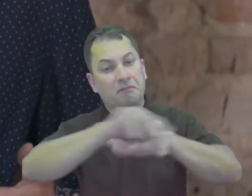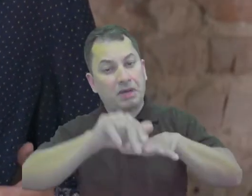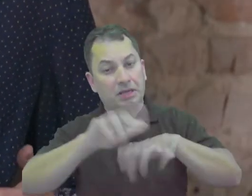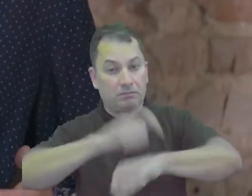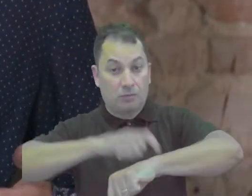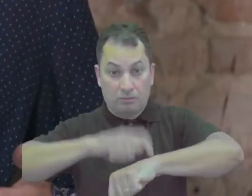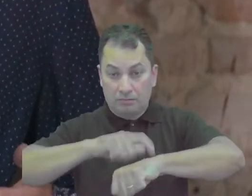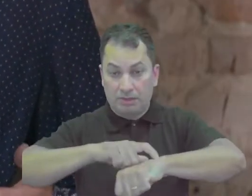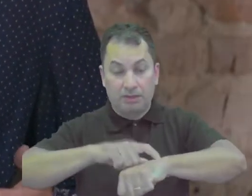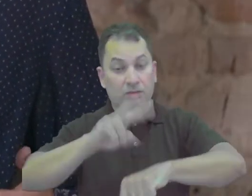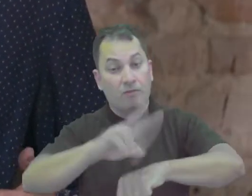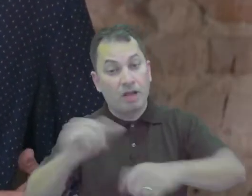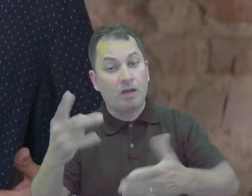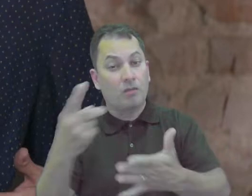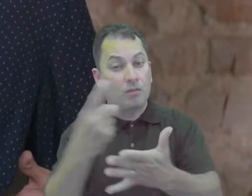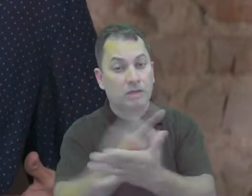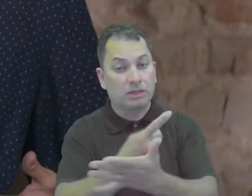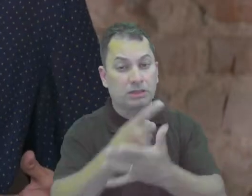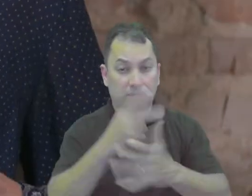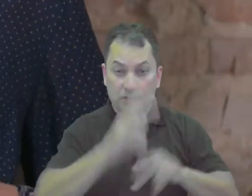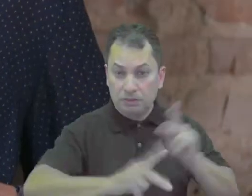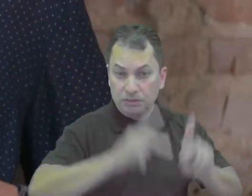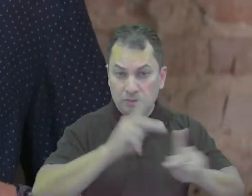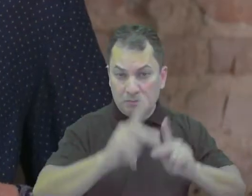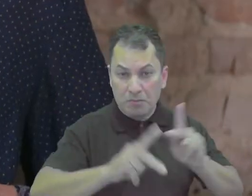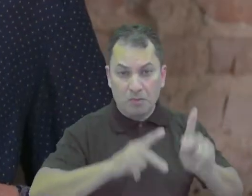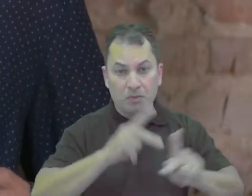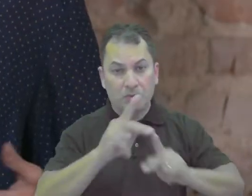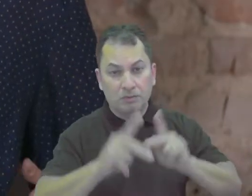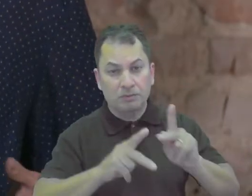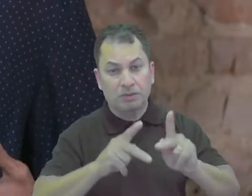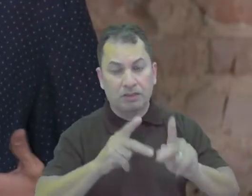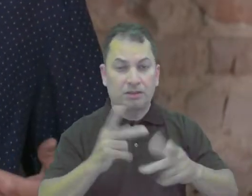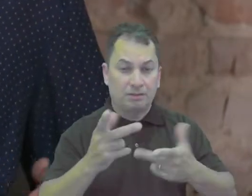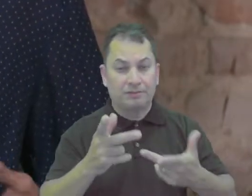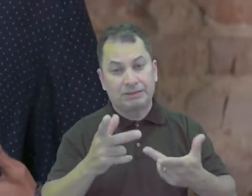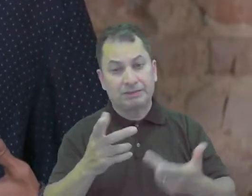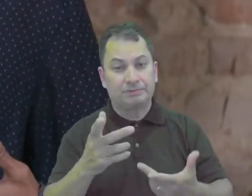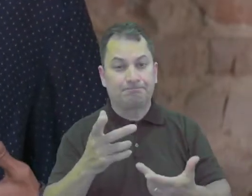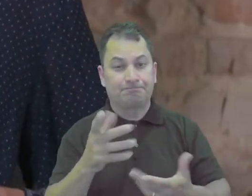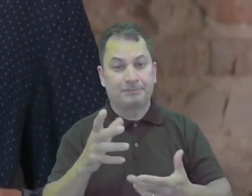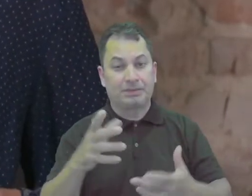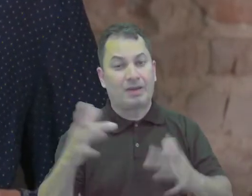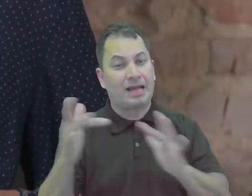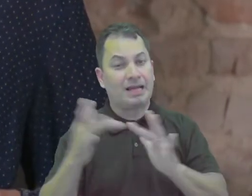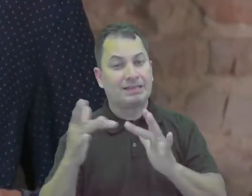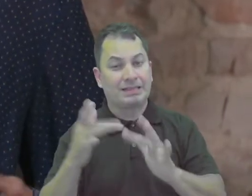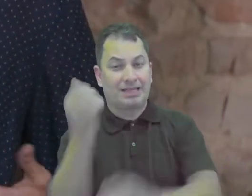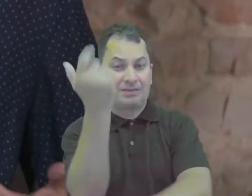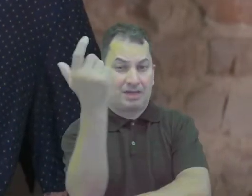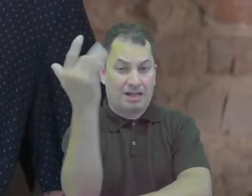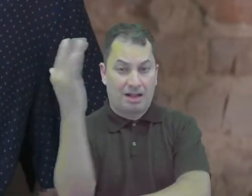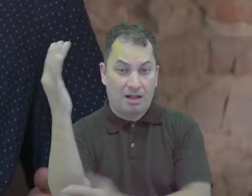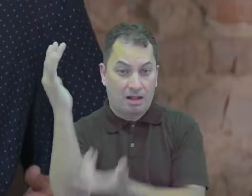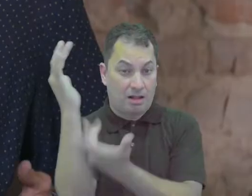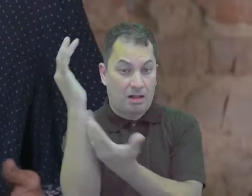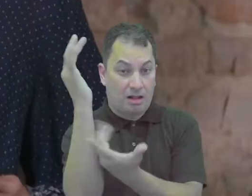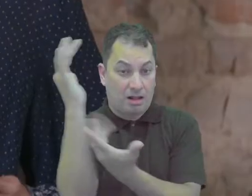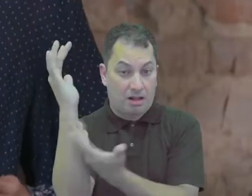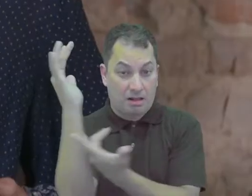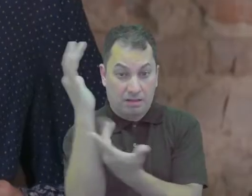essa população que vai sempre se expondo a essas queimadas e a gente vai tendo aí uma questão